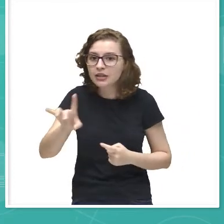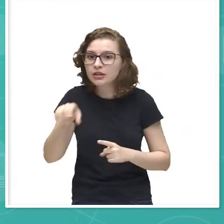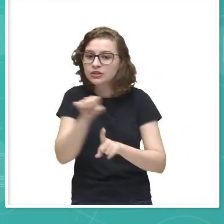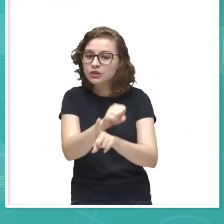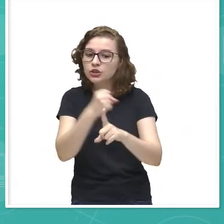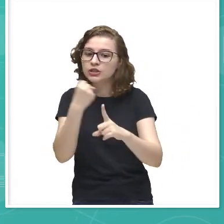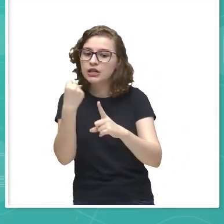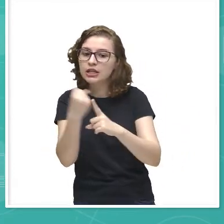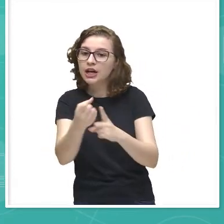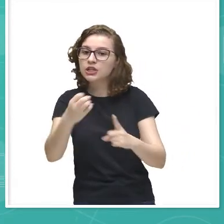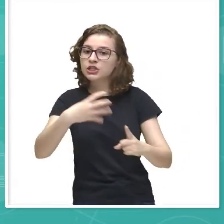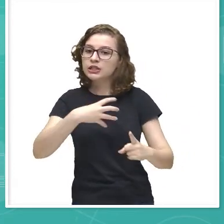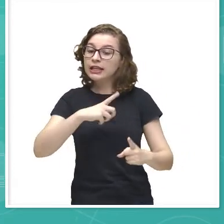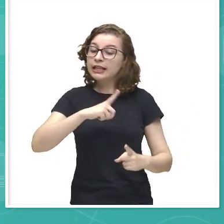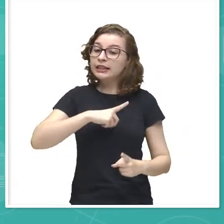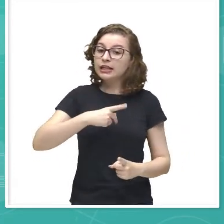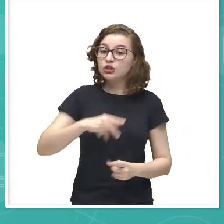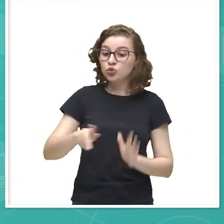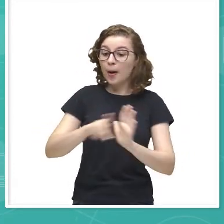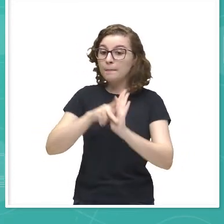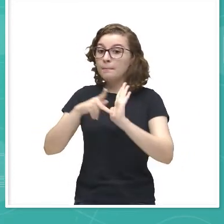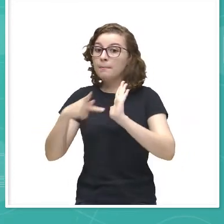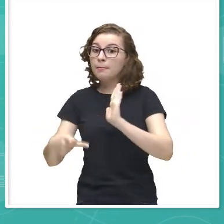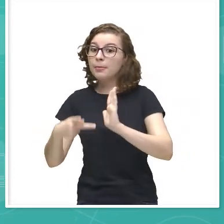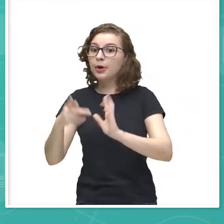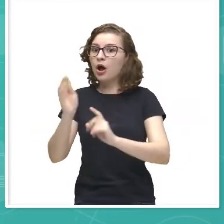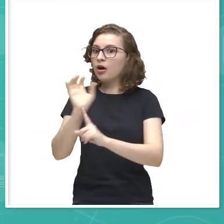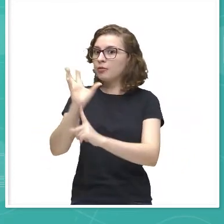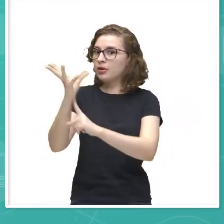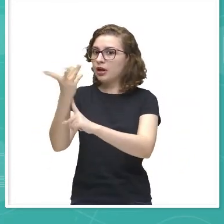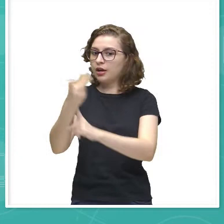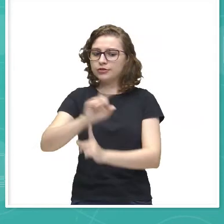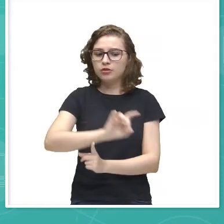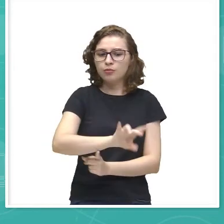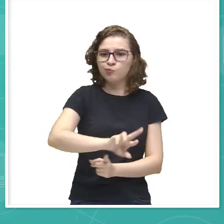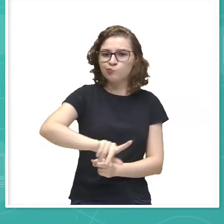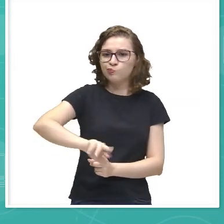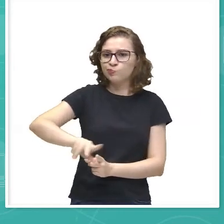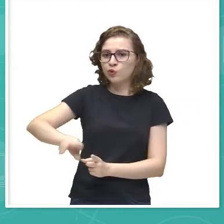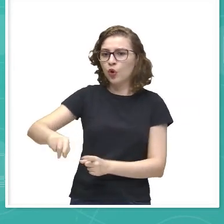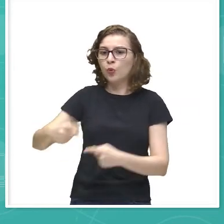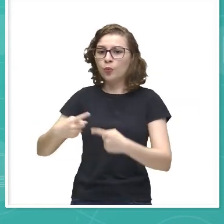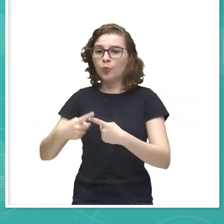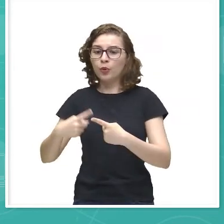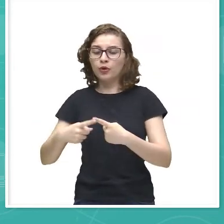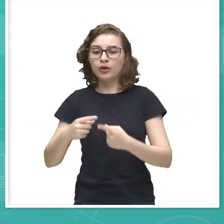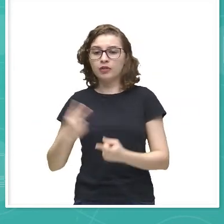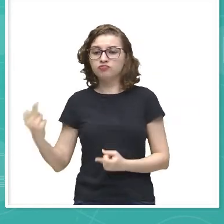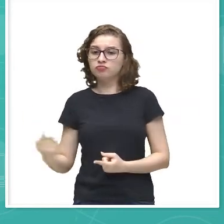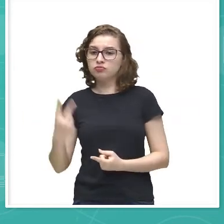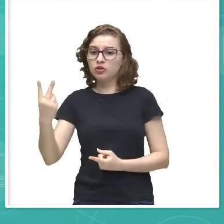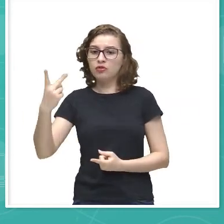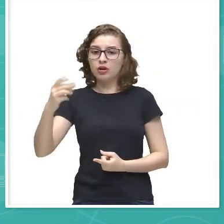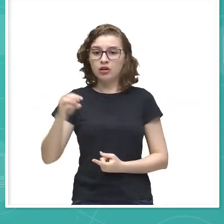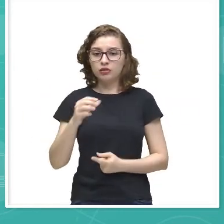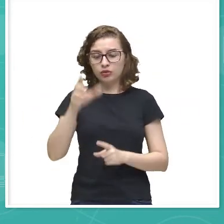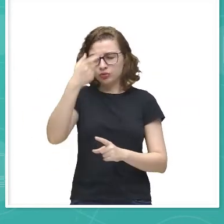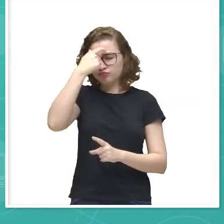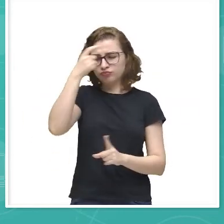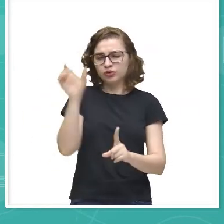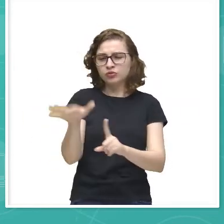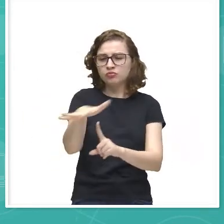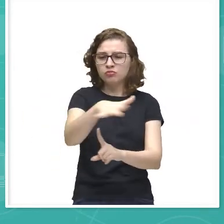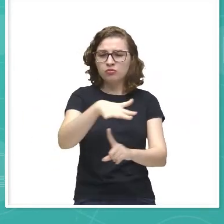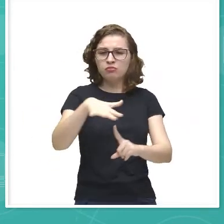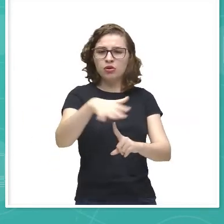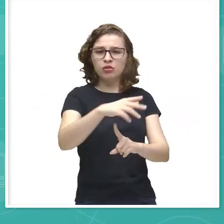tem a sua arte, porque elas possuem valores morais, religiosos, artísticos diferentes,